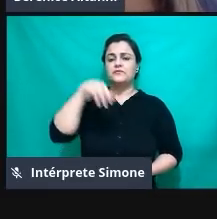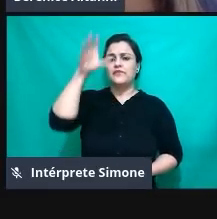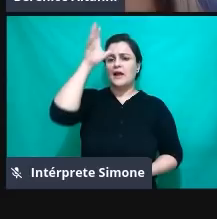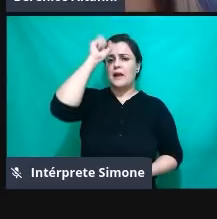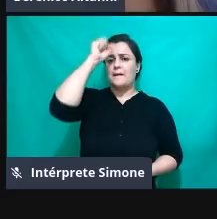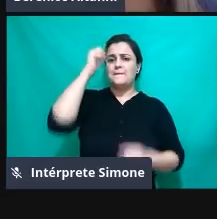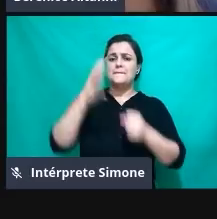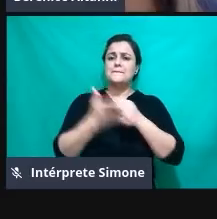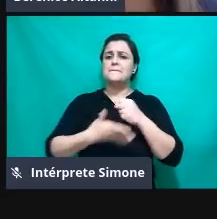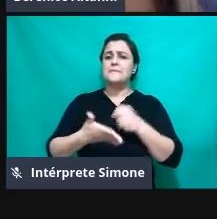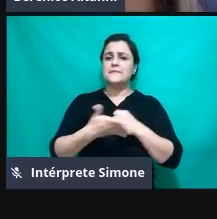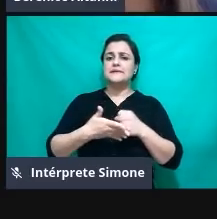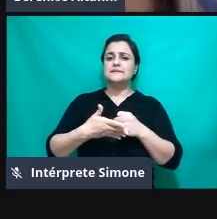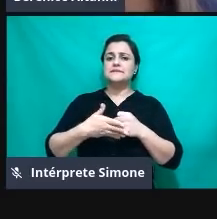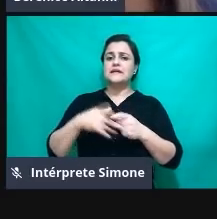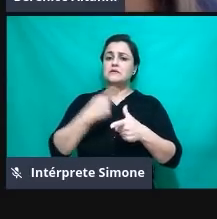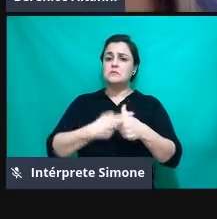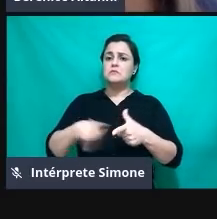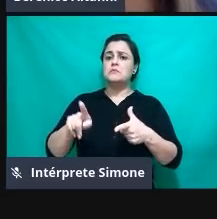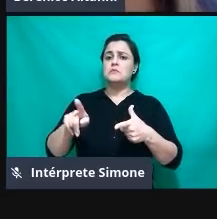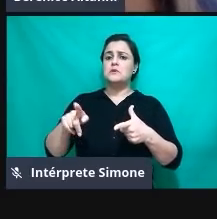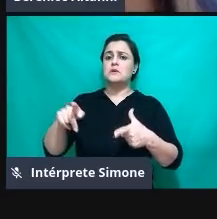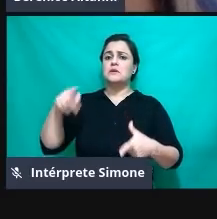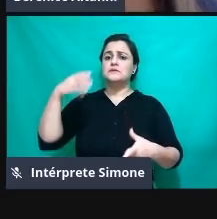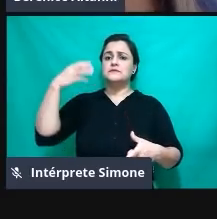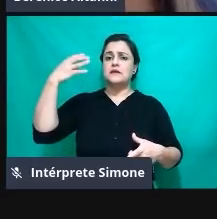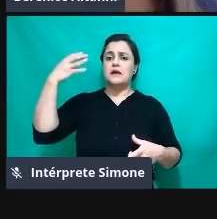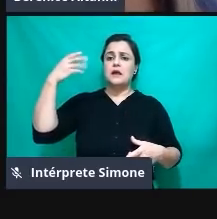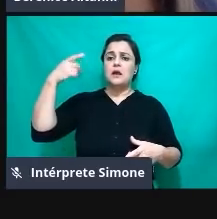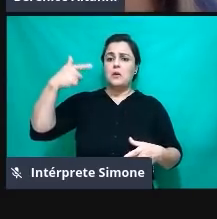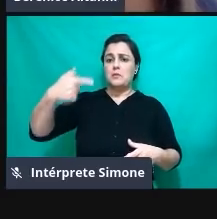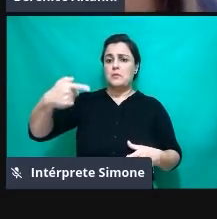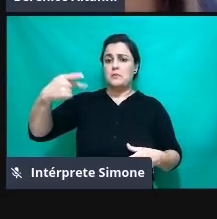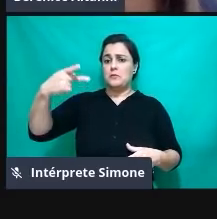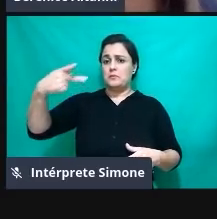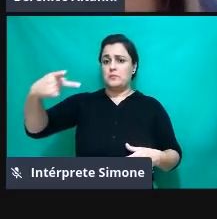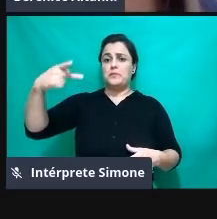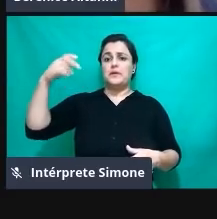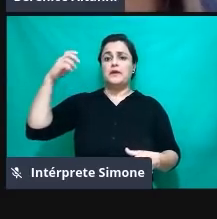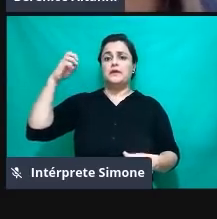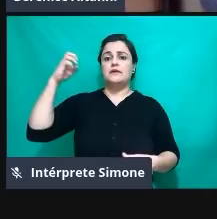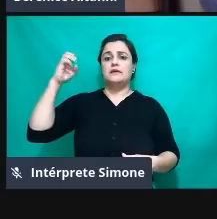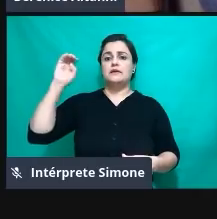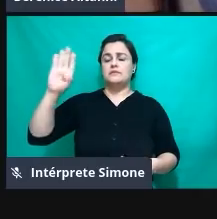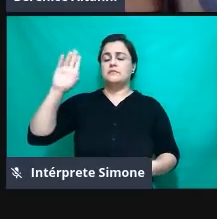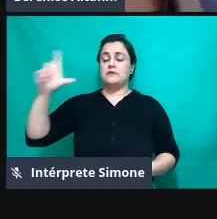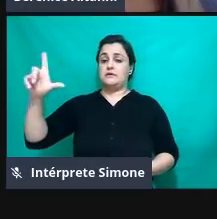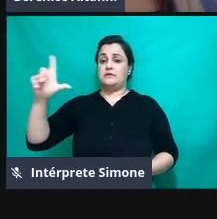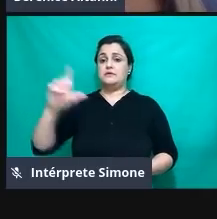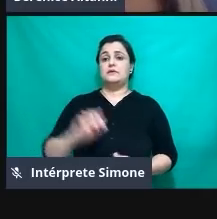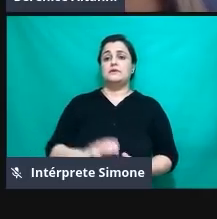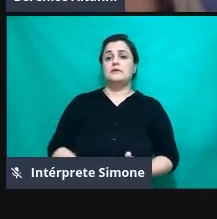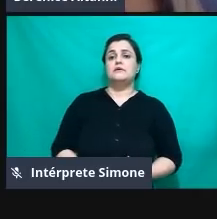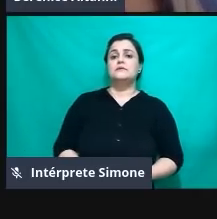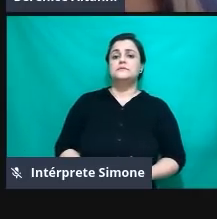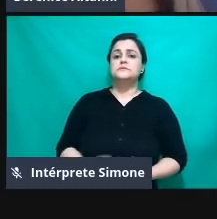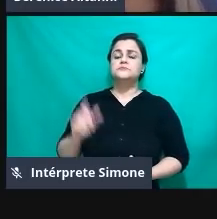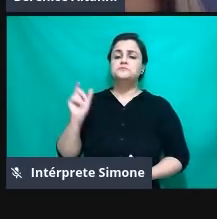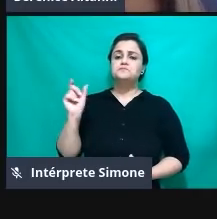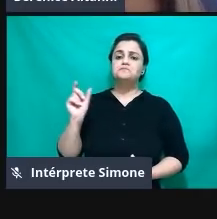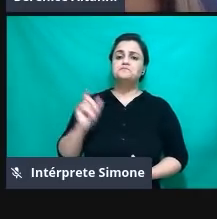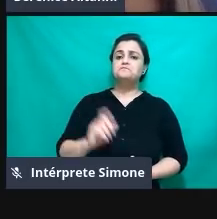aprendizagem baseada em problemas, que é o PBL, porque é uma sigla, né, de origem